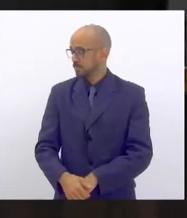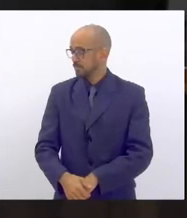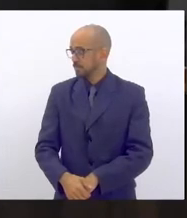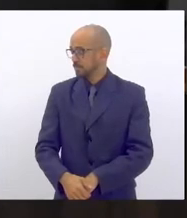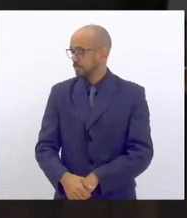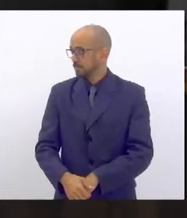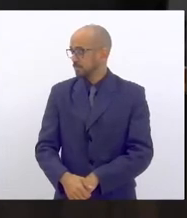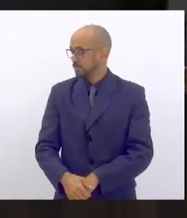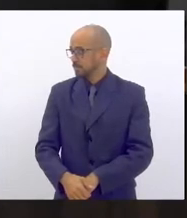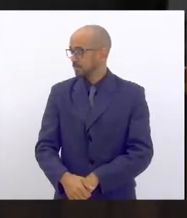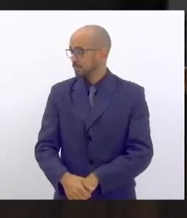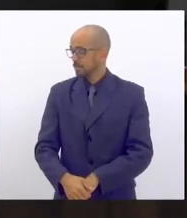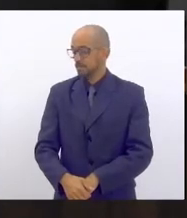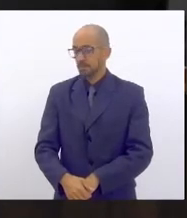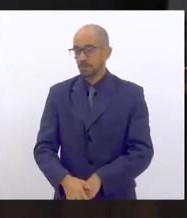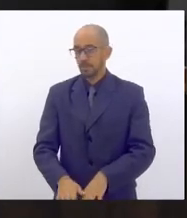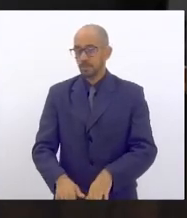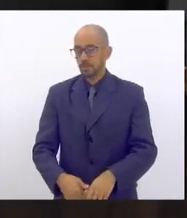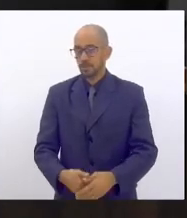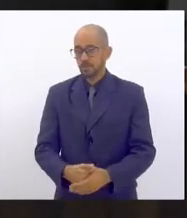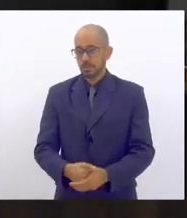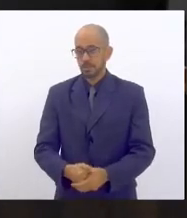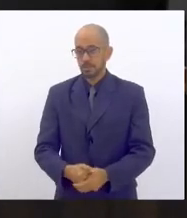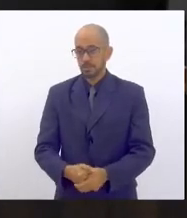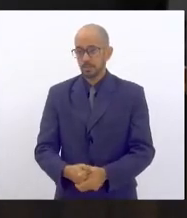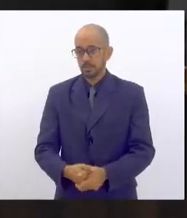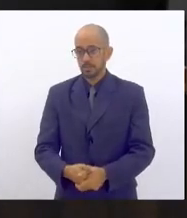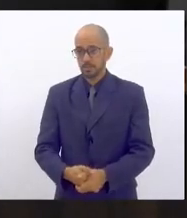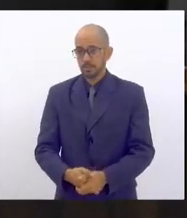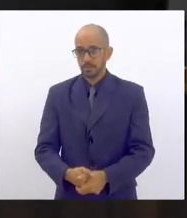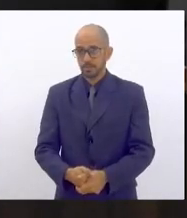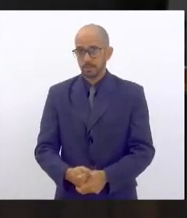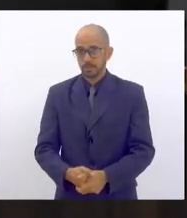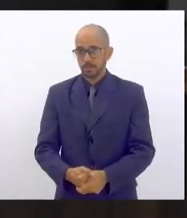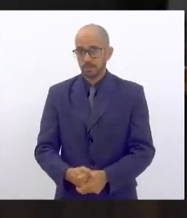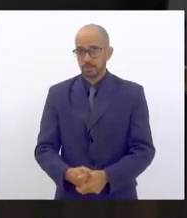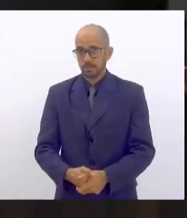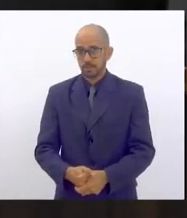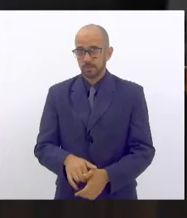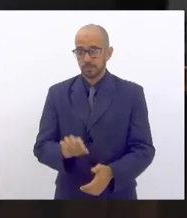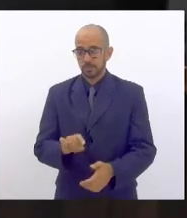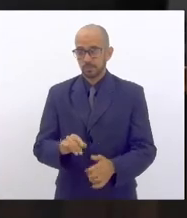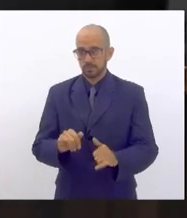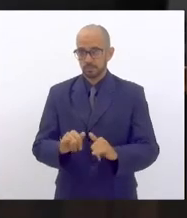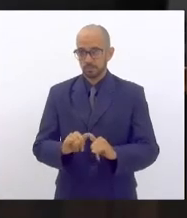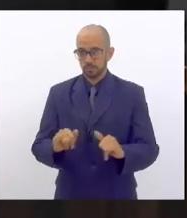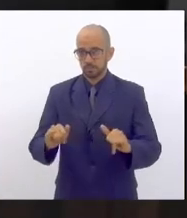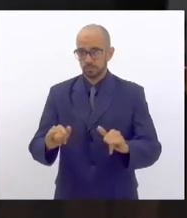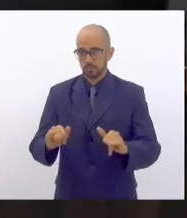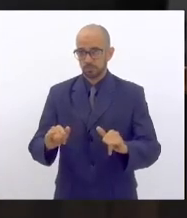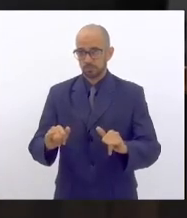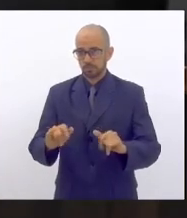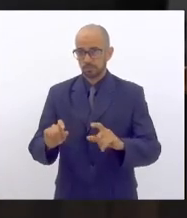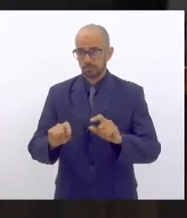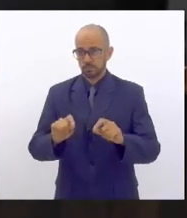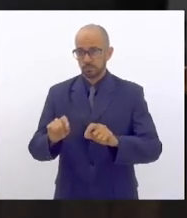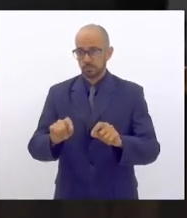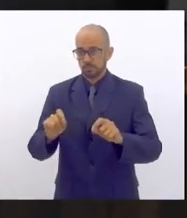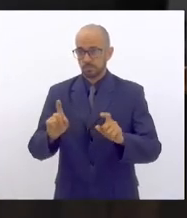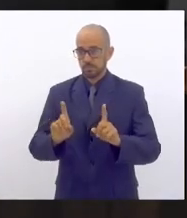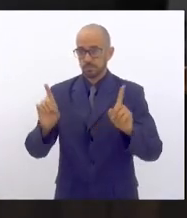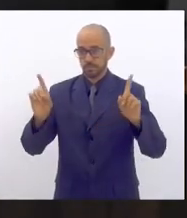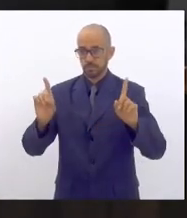final? Pode ser? Só queria externar aqui para o plenário e para as